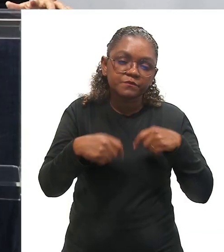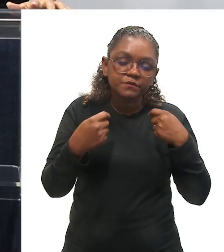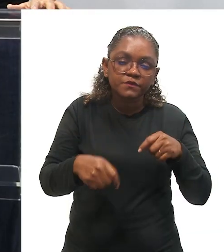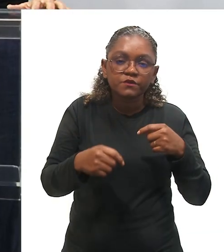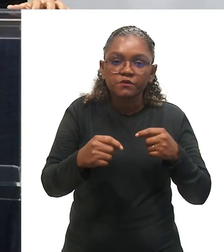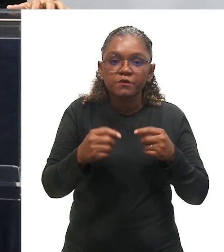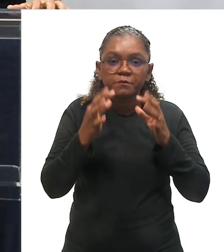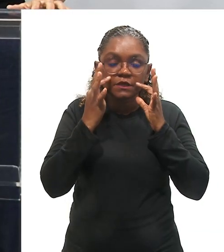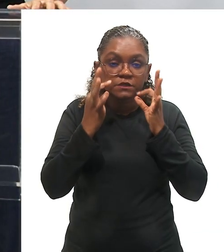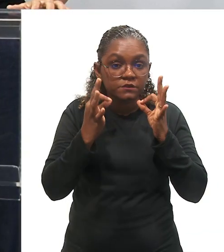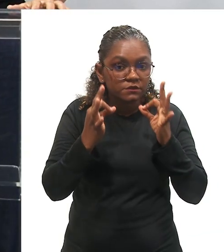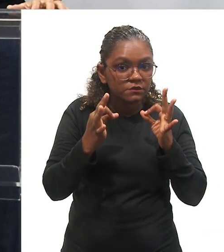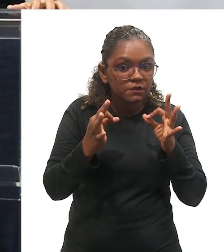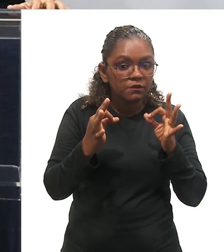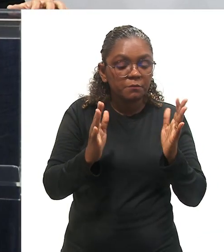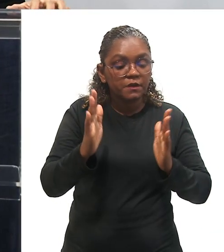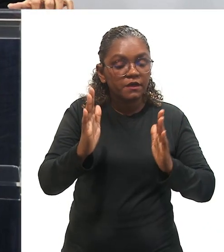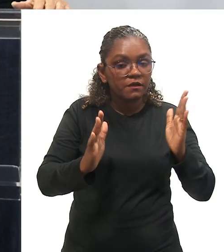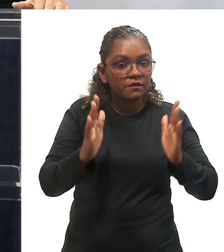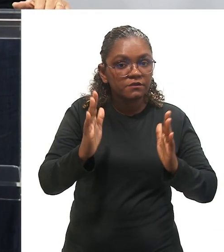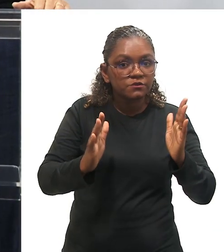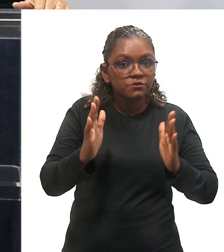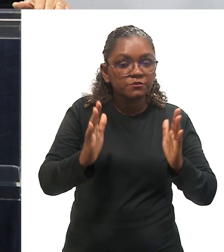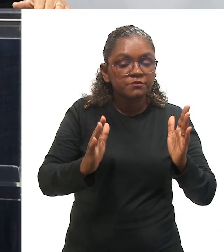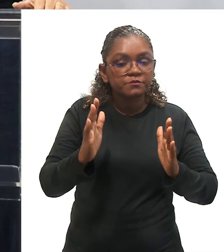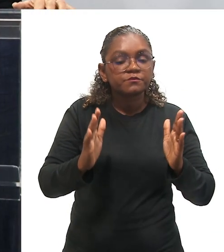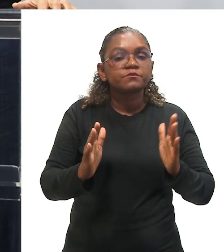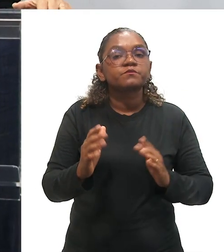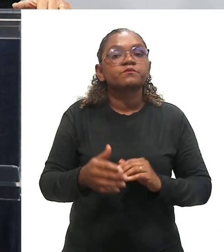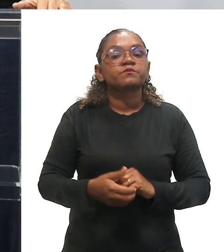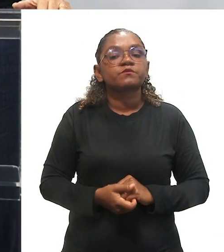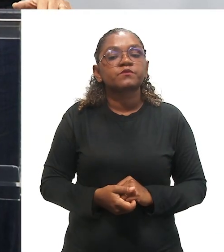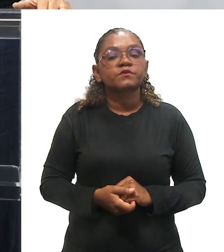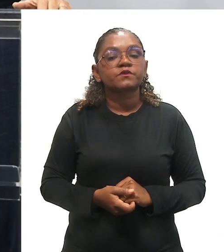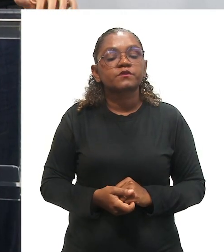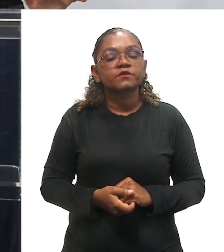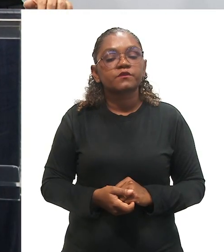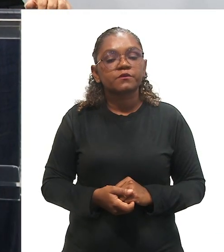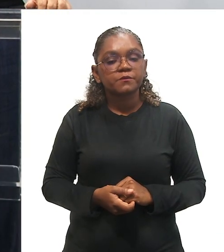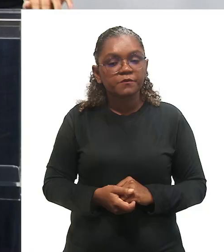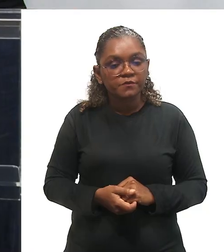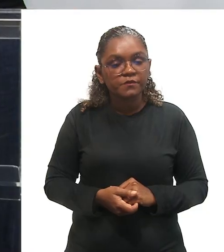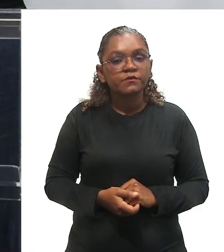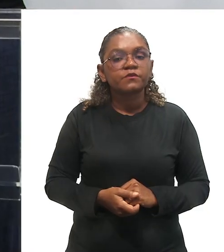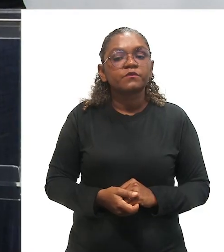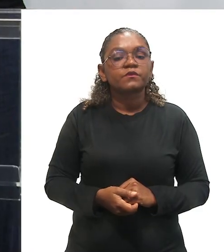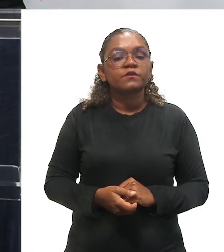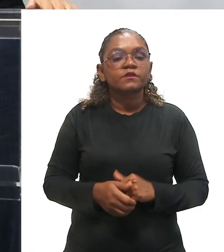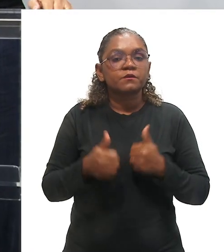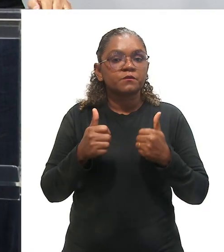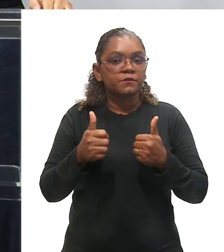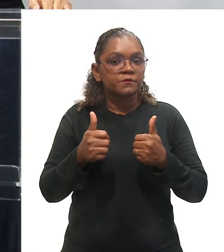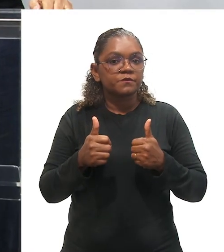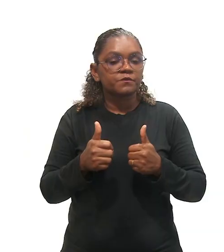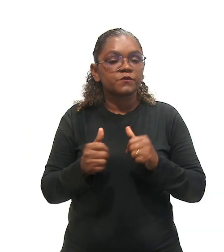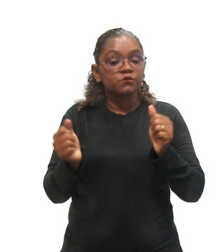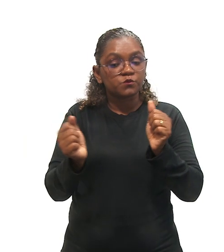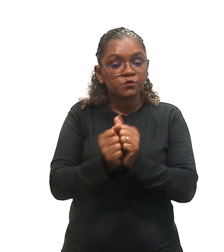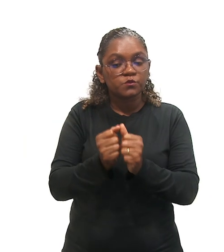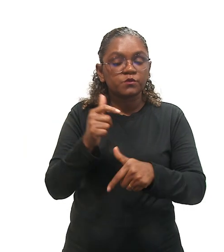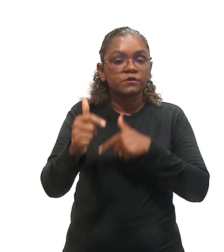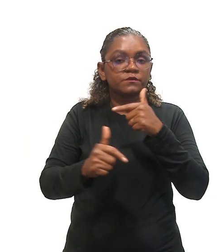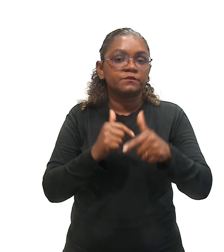observando o prazo, sempre observando as obrigações contábeis ali, sempre trabalhando junto com o seu contador, tá